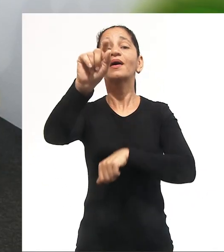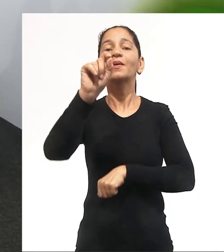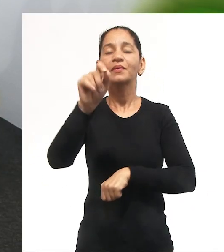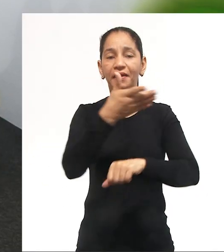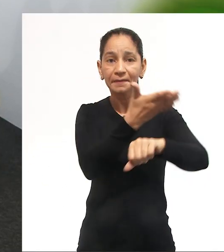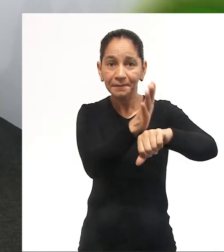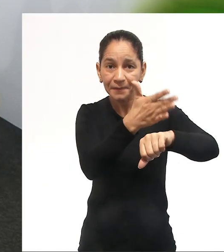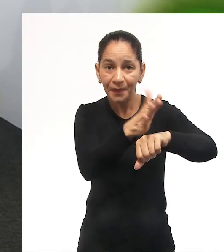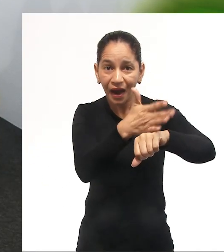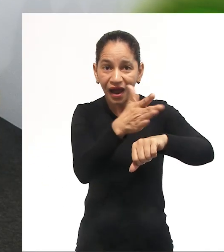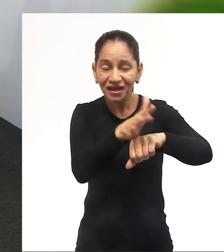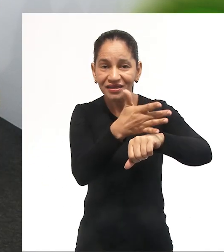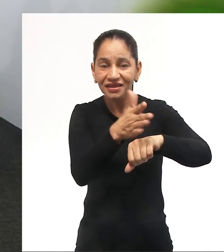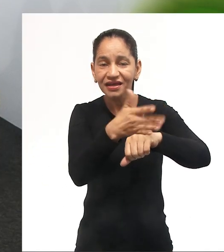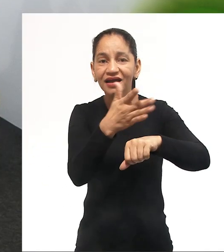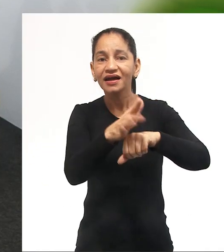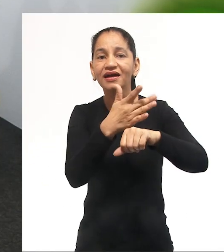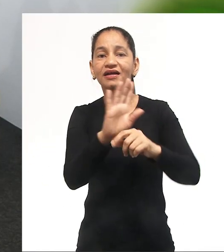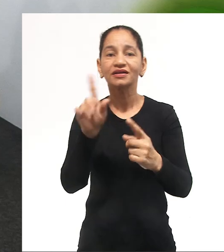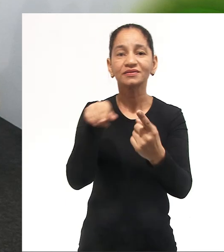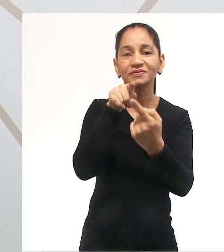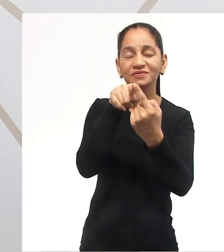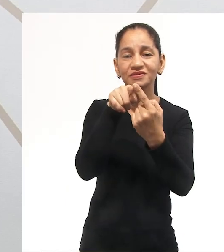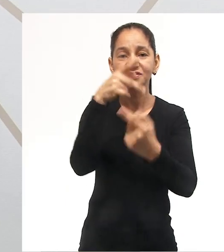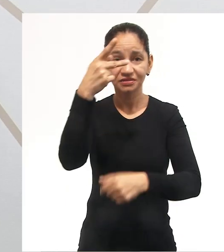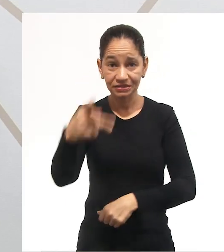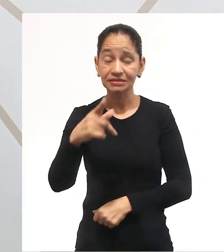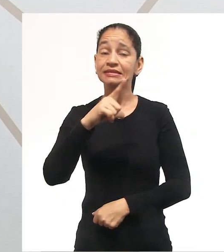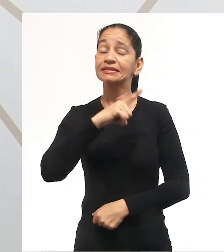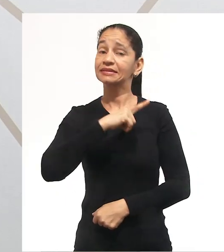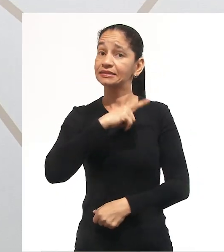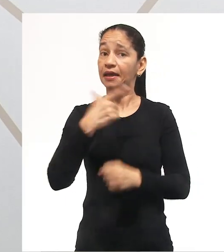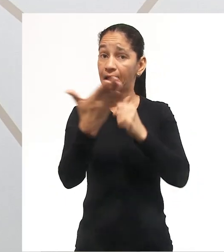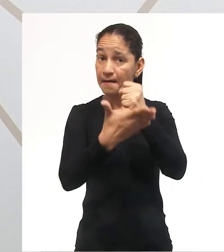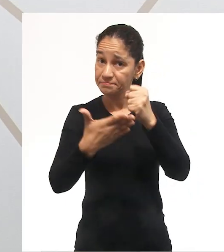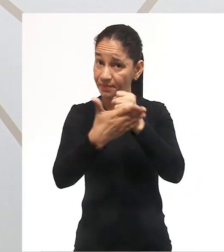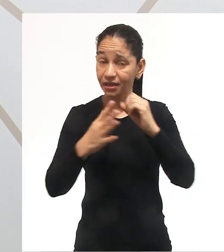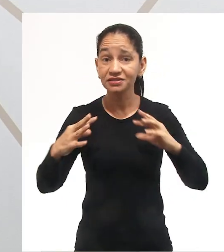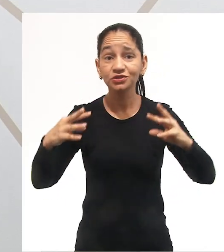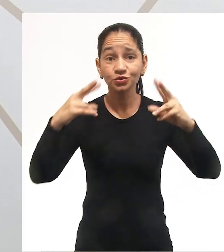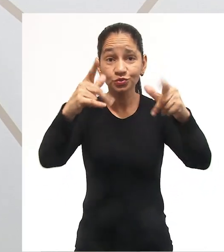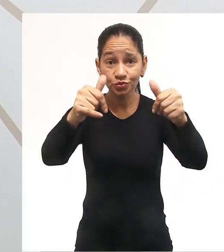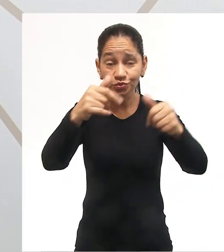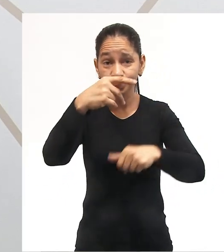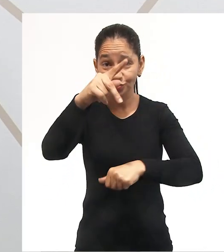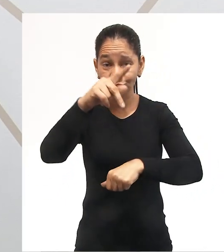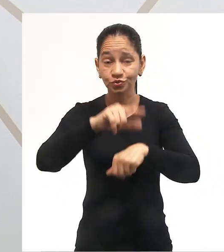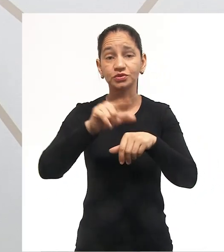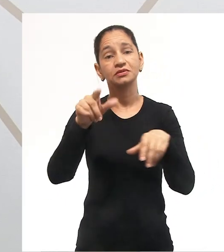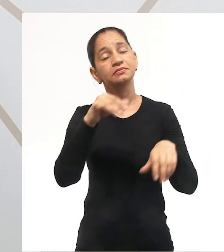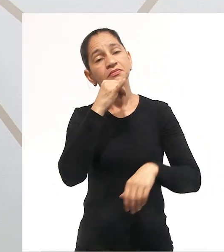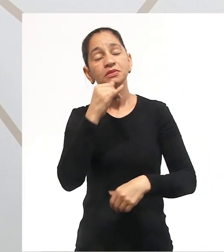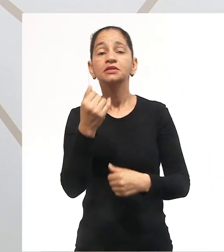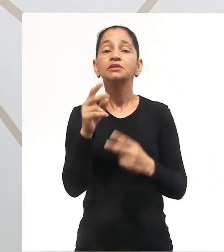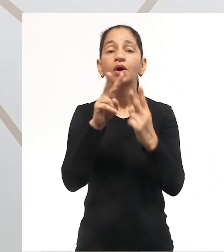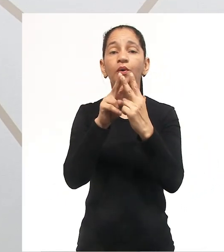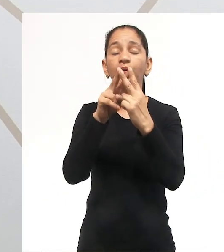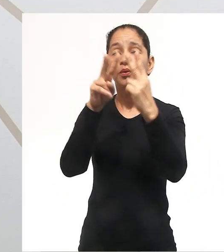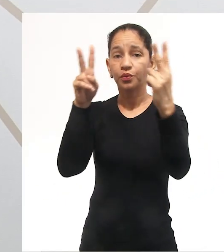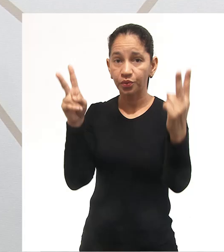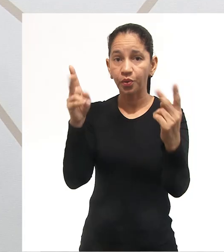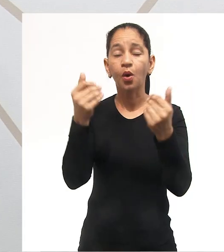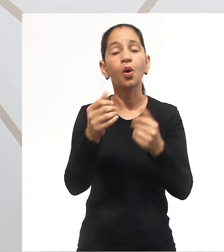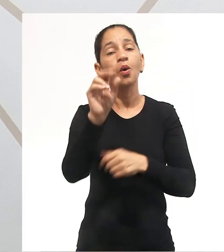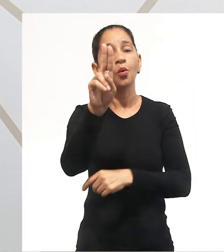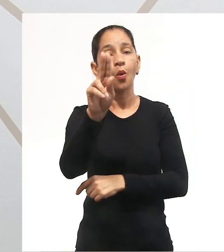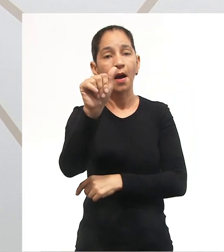justamente práticas integradoras. O curso de pedagogia que dá base, tanto nas suas ofertas